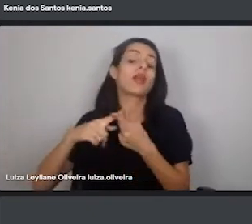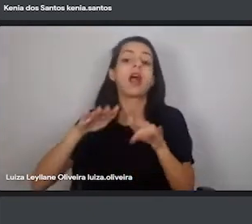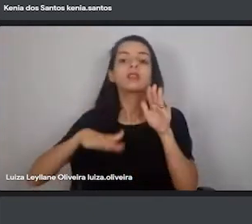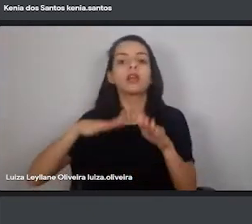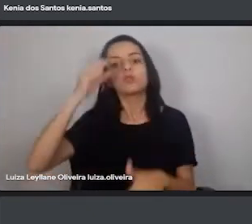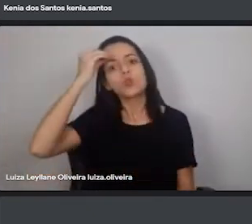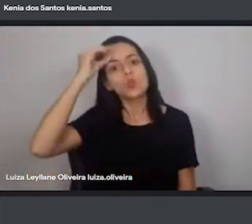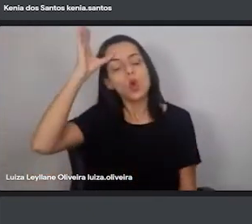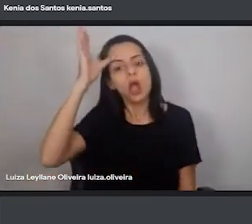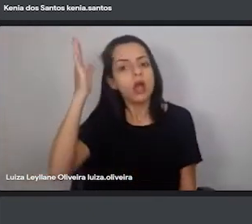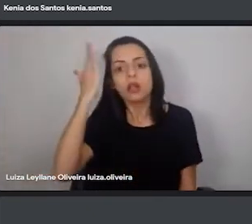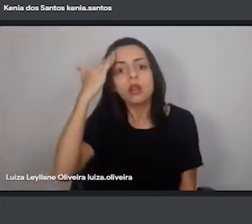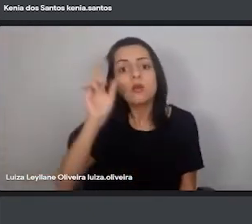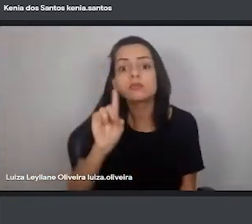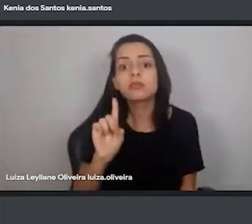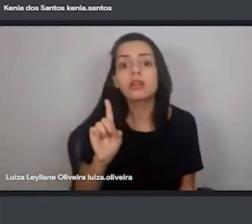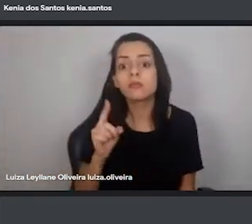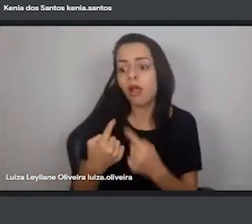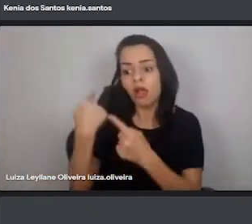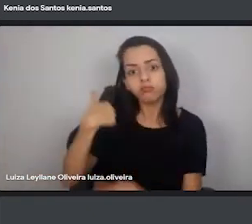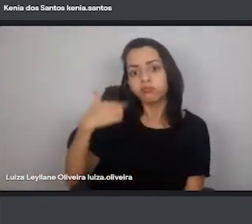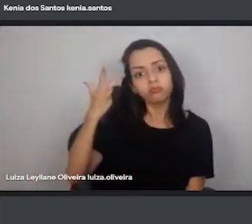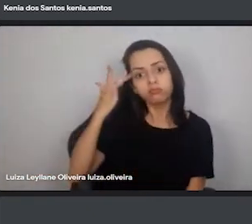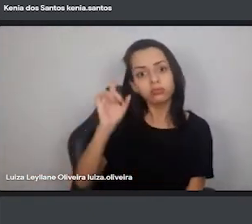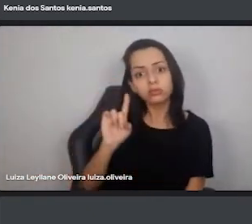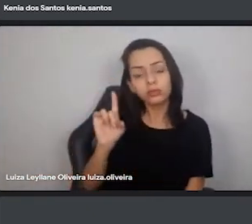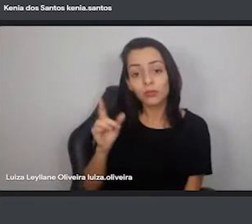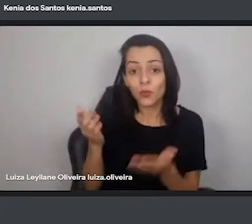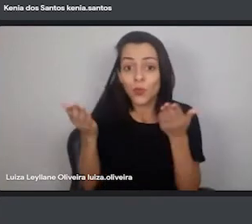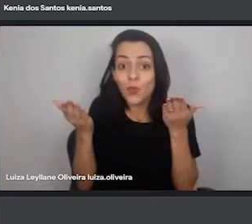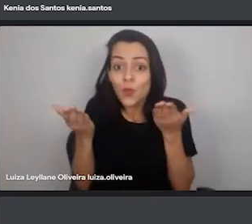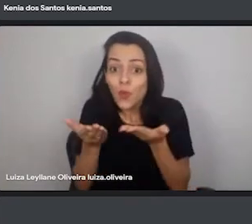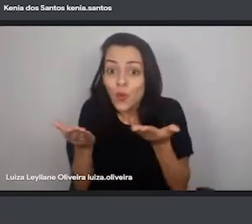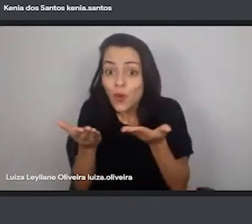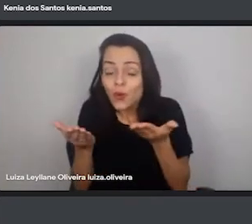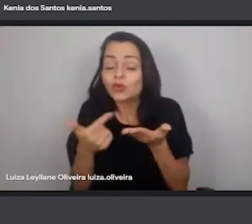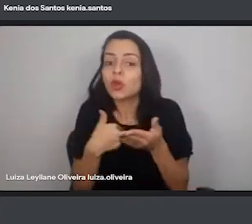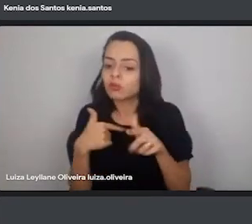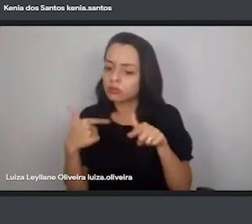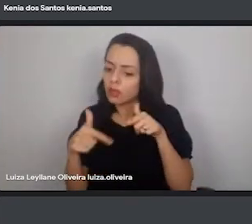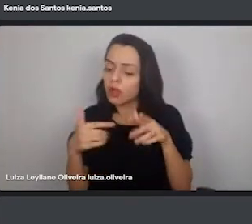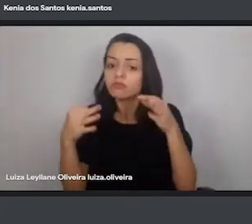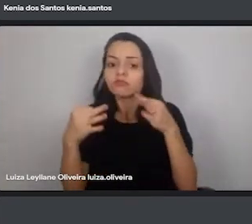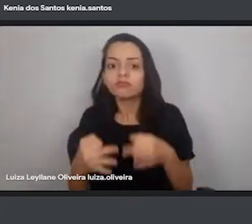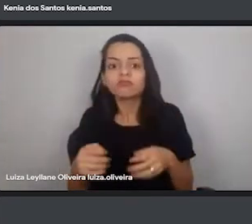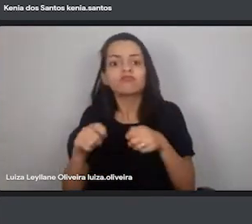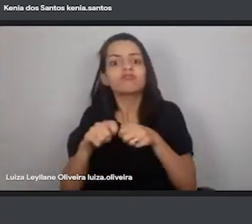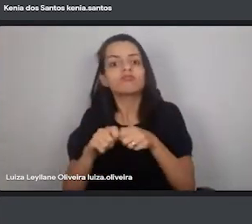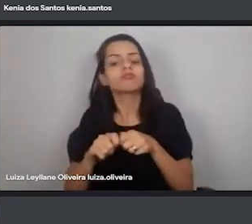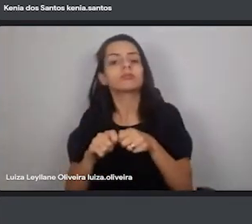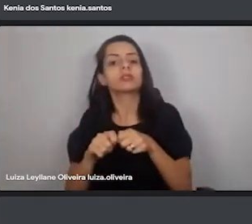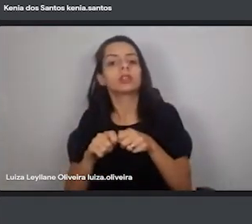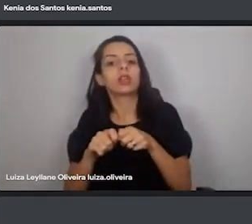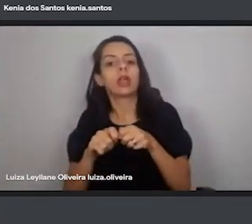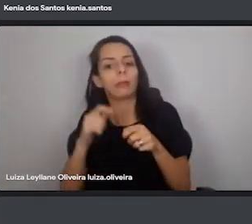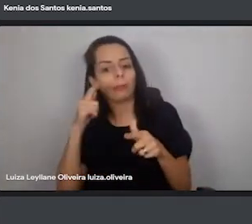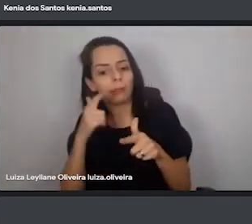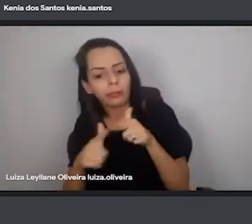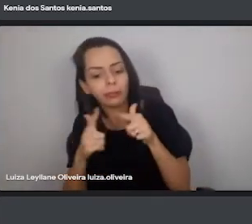conhecimento, hoje eu trabalho para que isso não mais aconteça.